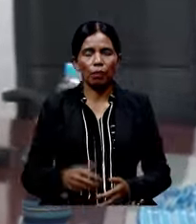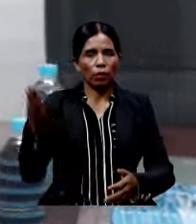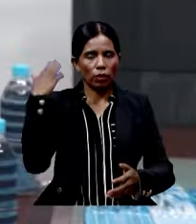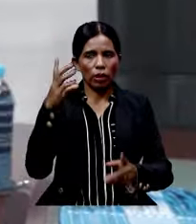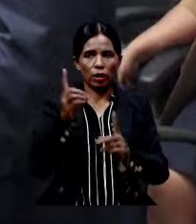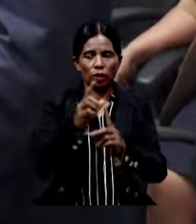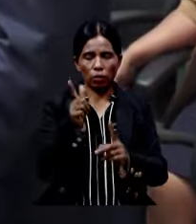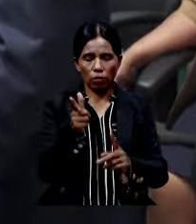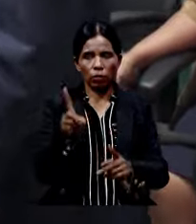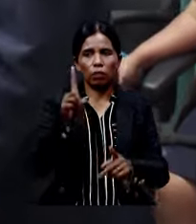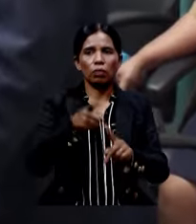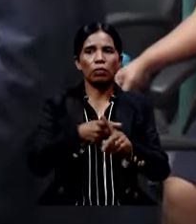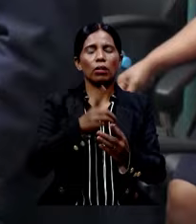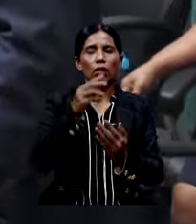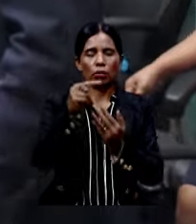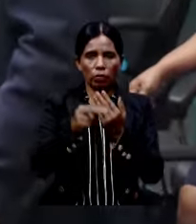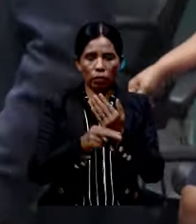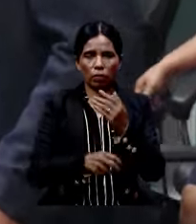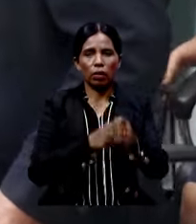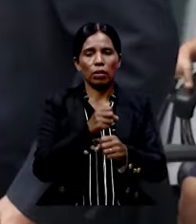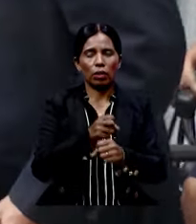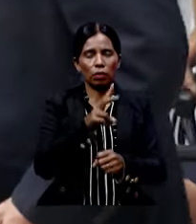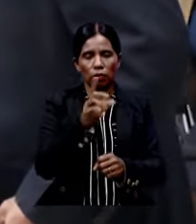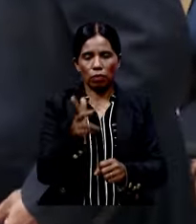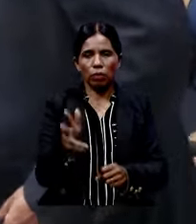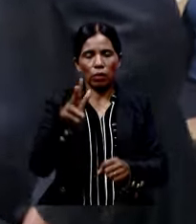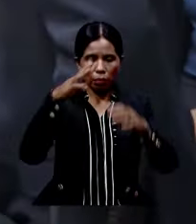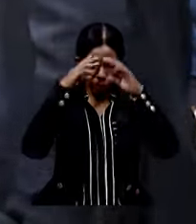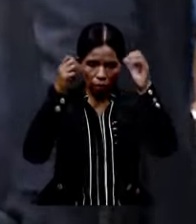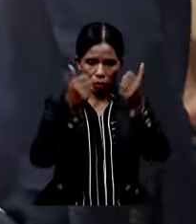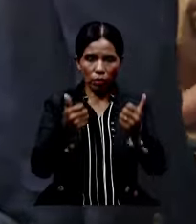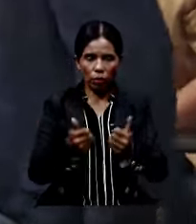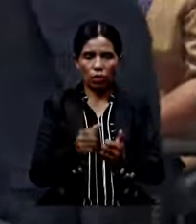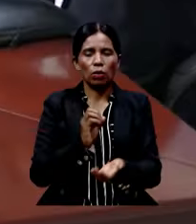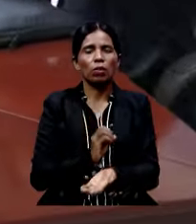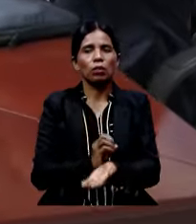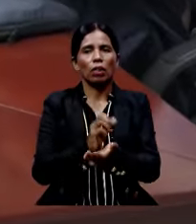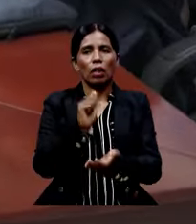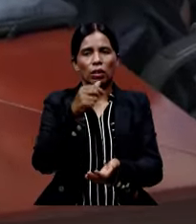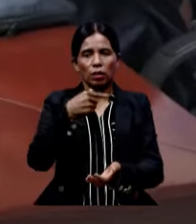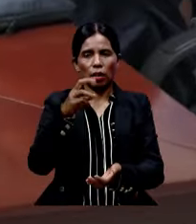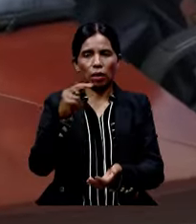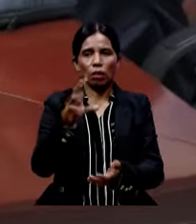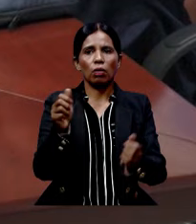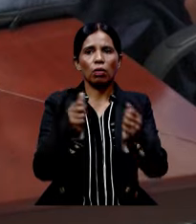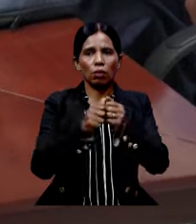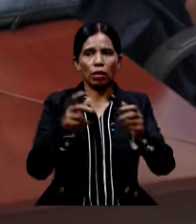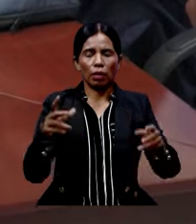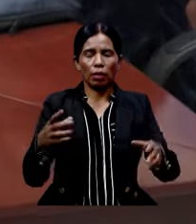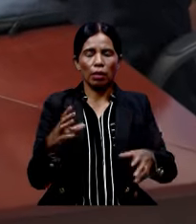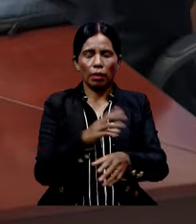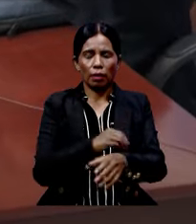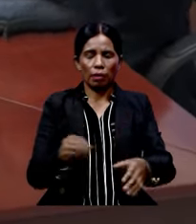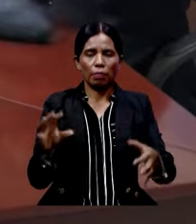Ronulo Ressinida, fula novembro, tinha Rio Rua Ronulo Ressintolo, presidente da autoridade Raioa, Arsênio Bano, onde membro da autoridade Sira,